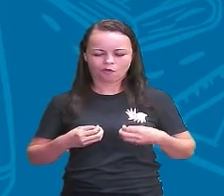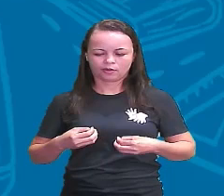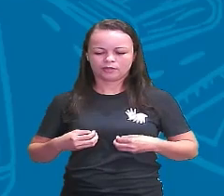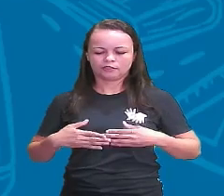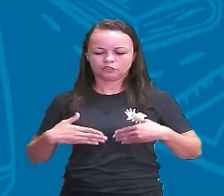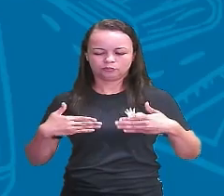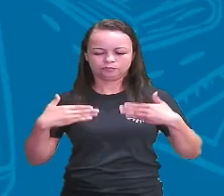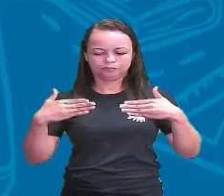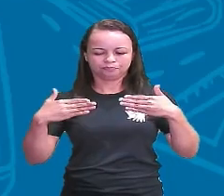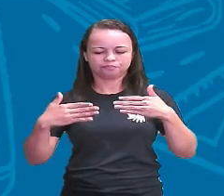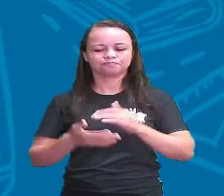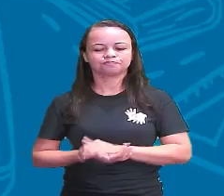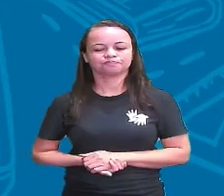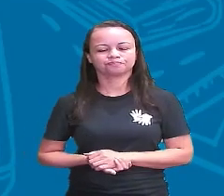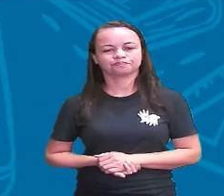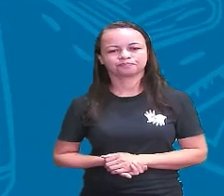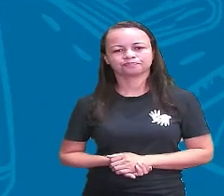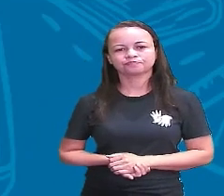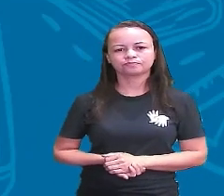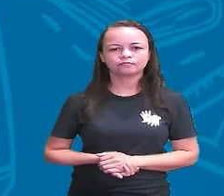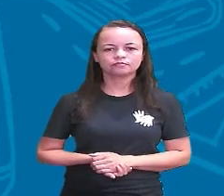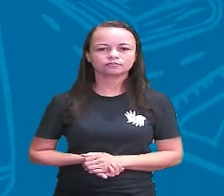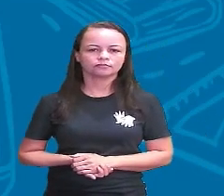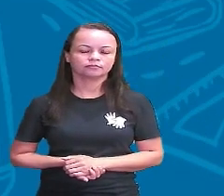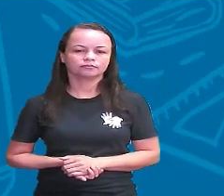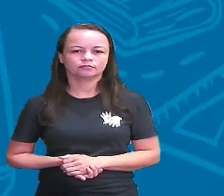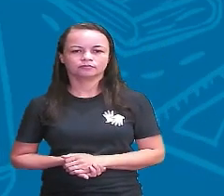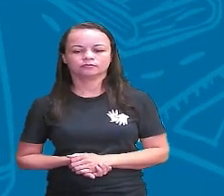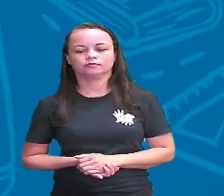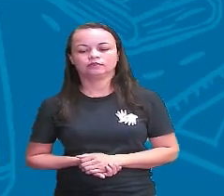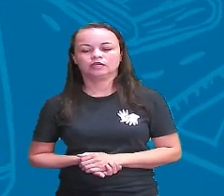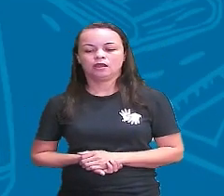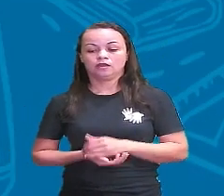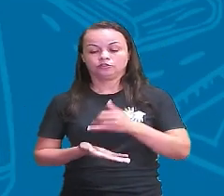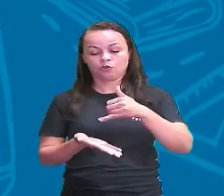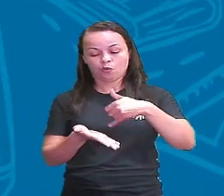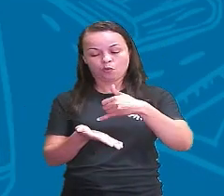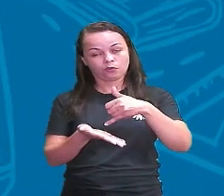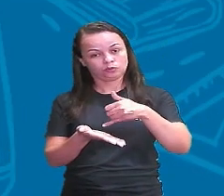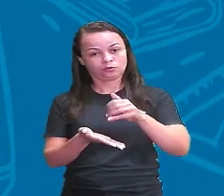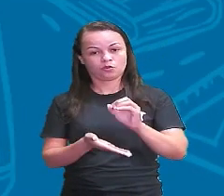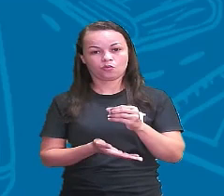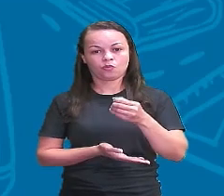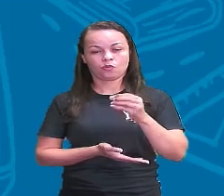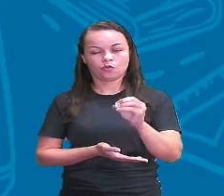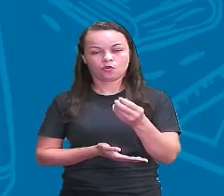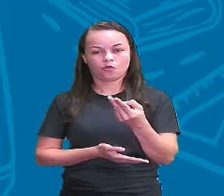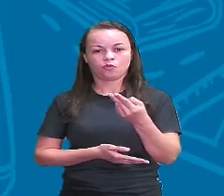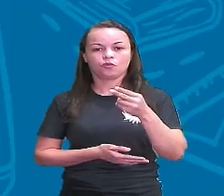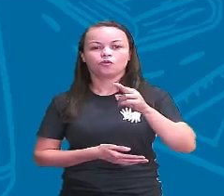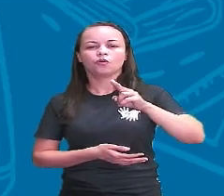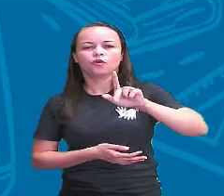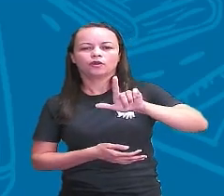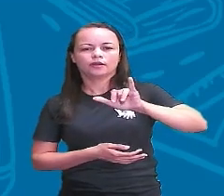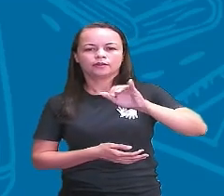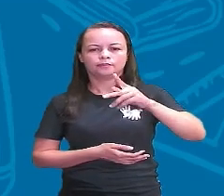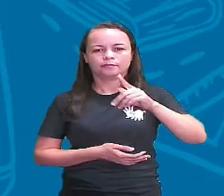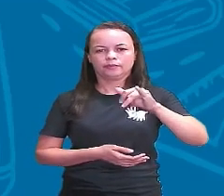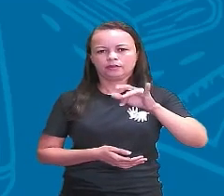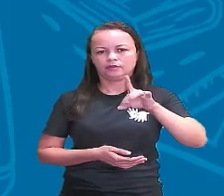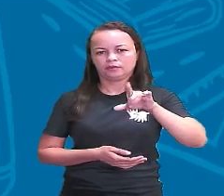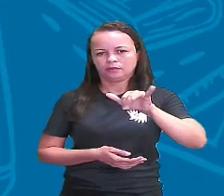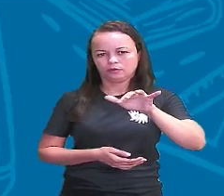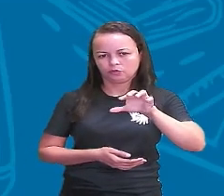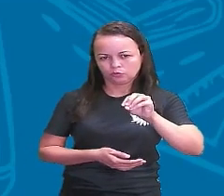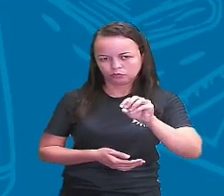certo? As gorduras ou lipídios, assim como os carboidratos, as gorduras e lipídios,